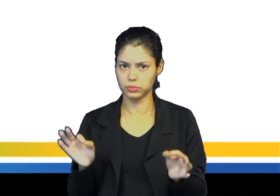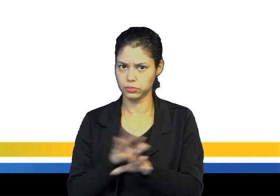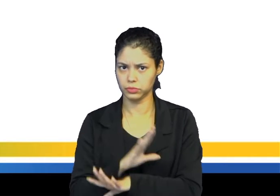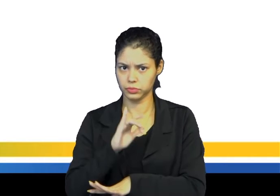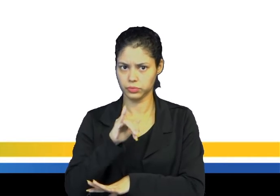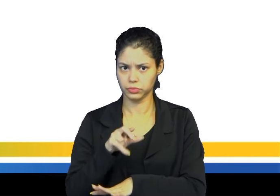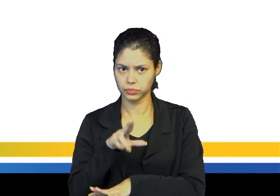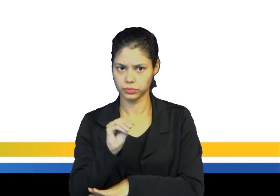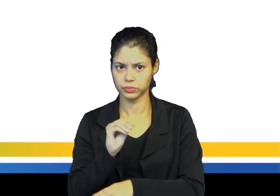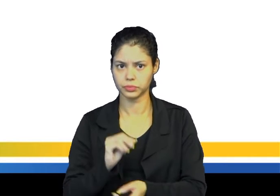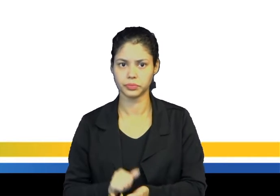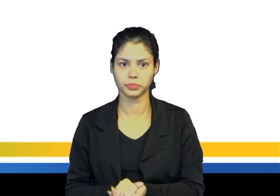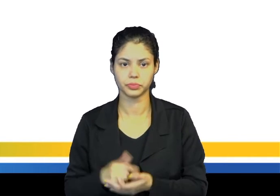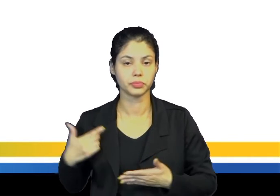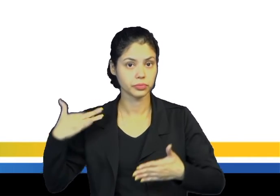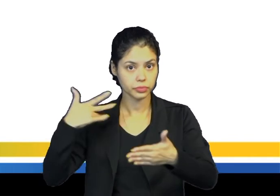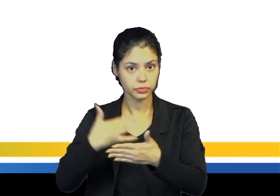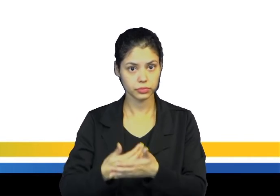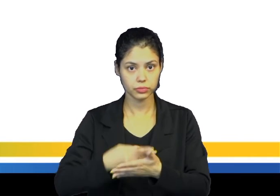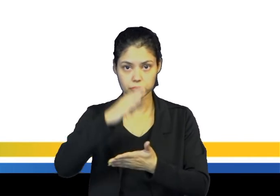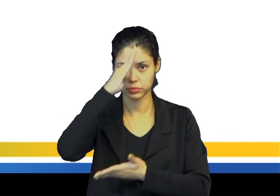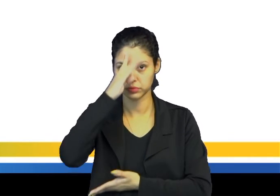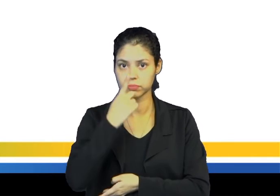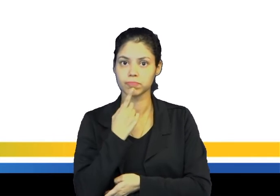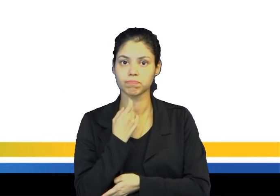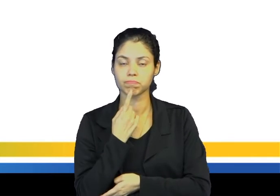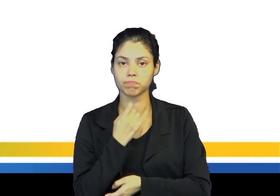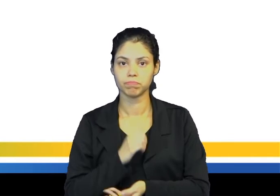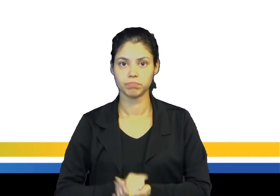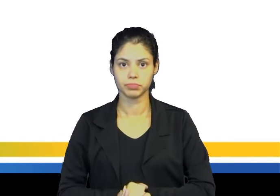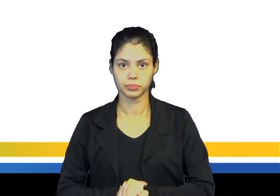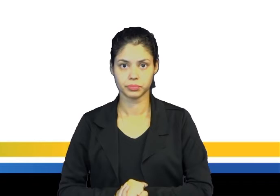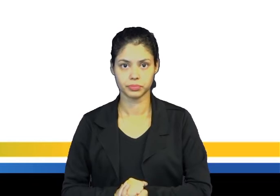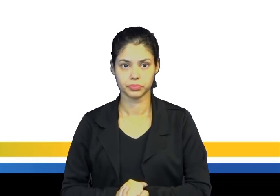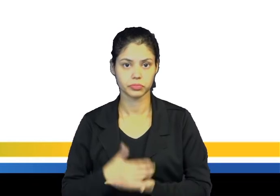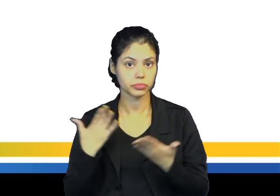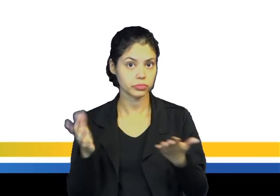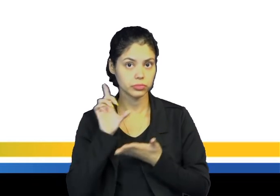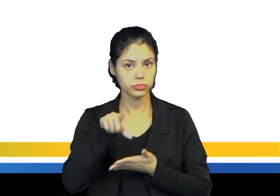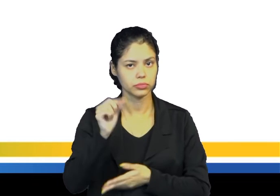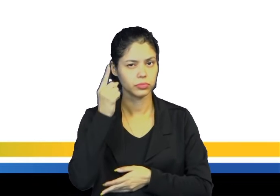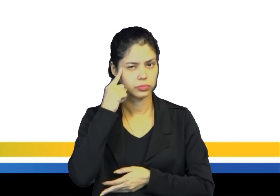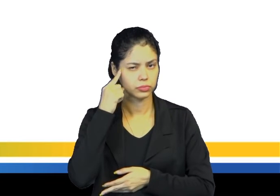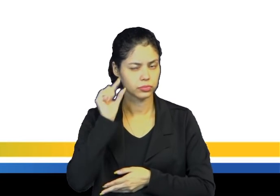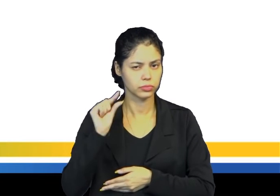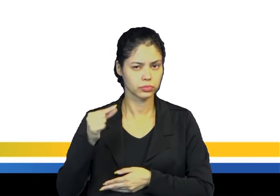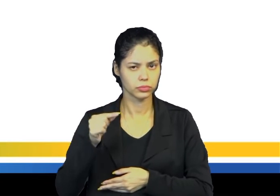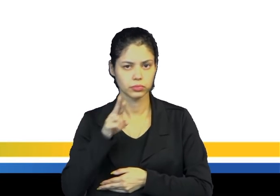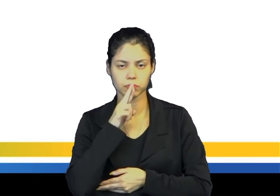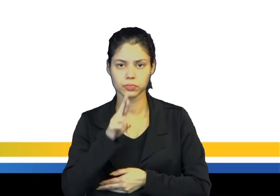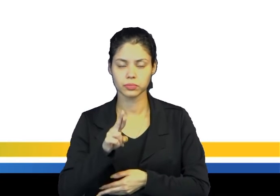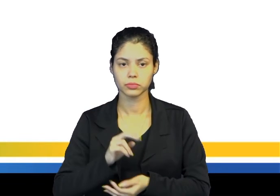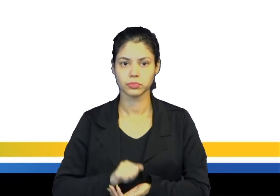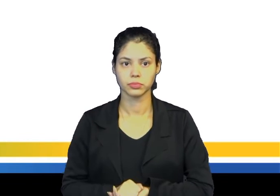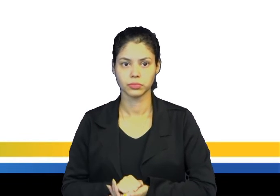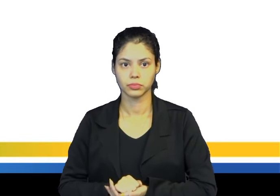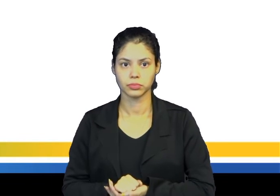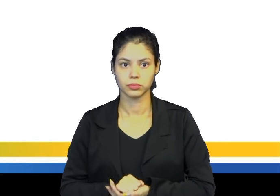Derrota do Eixo. Ou letra E, Avanço do Exército Vermelho. Vamos lá, pensando um pouquinho na resposta.